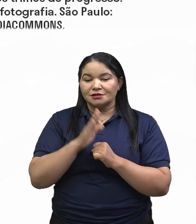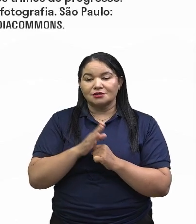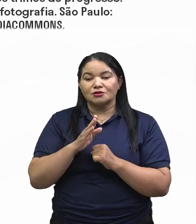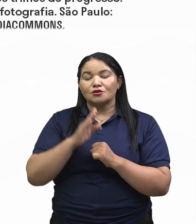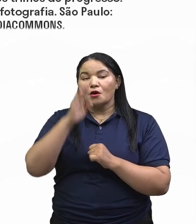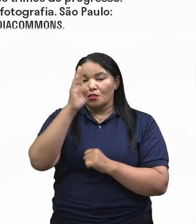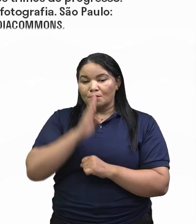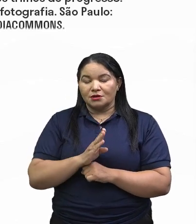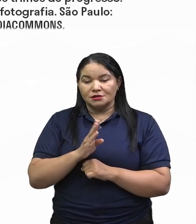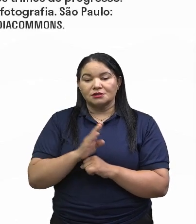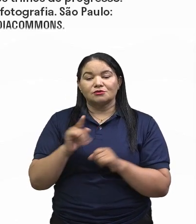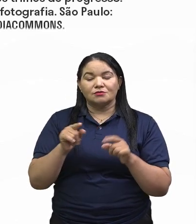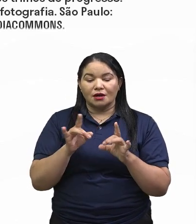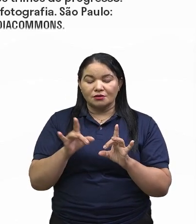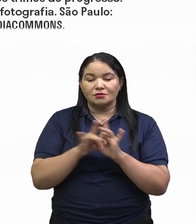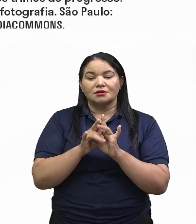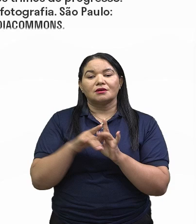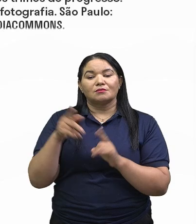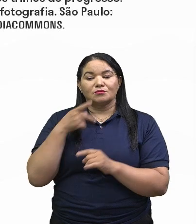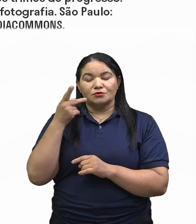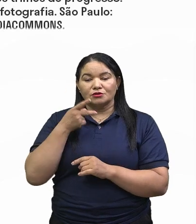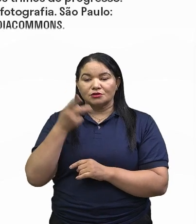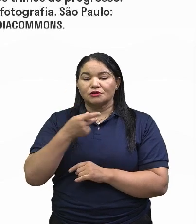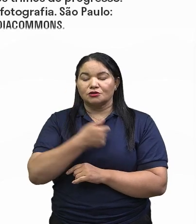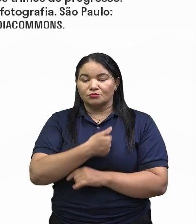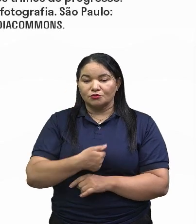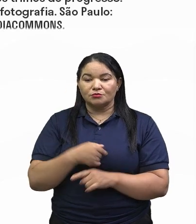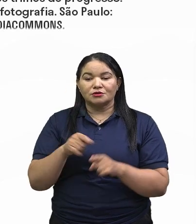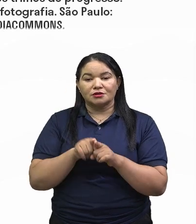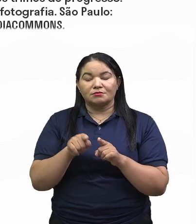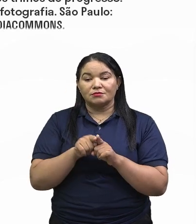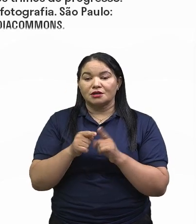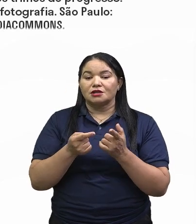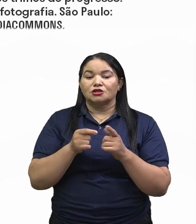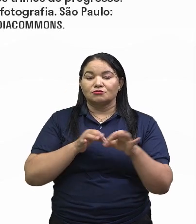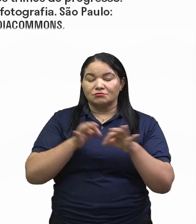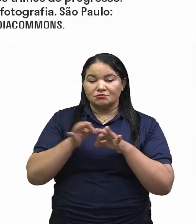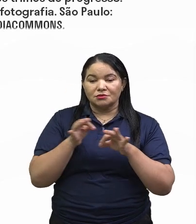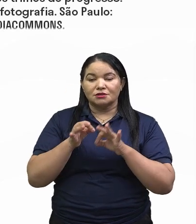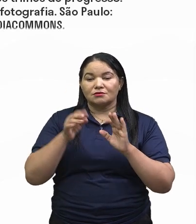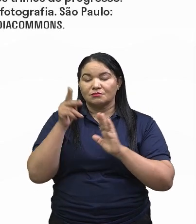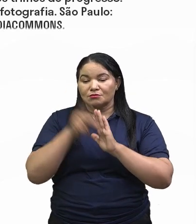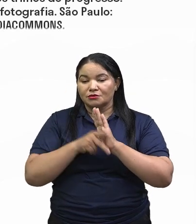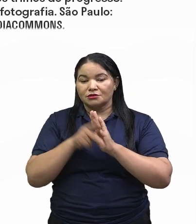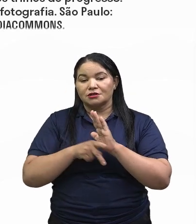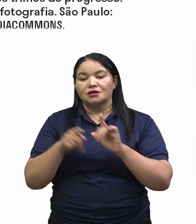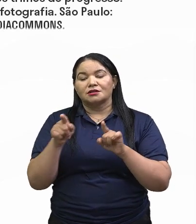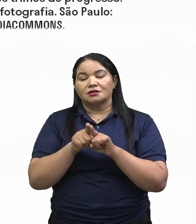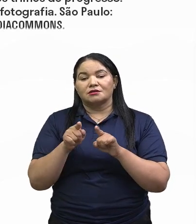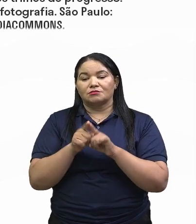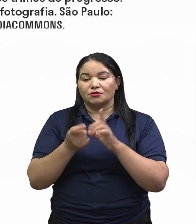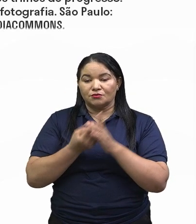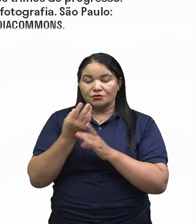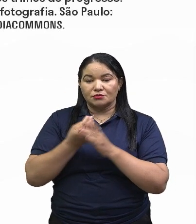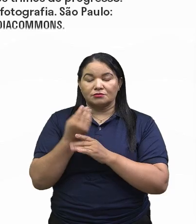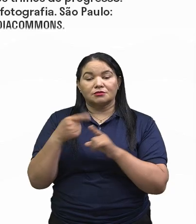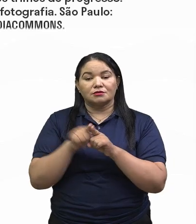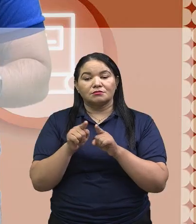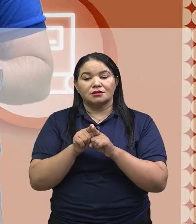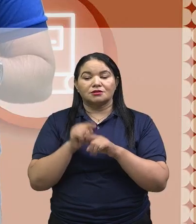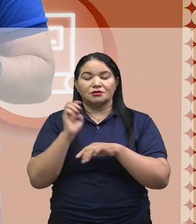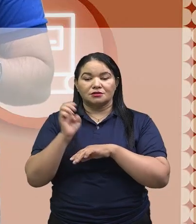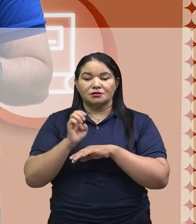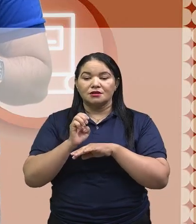também às políticas públicas de criação, né, de planos ou de empresas